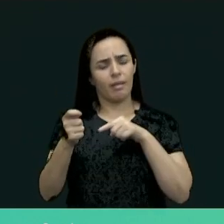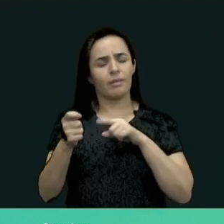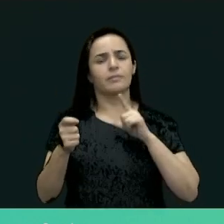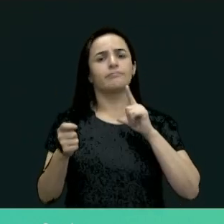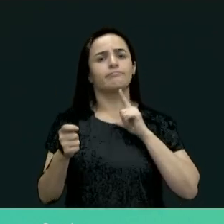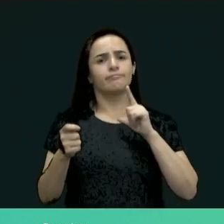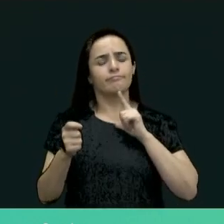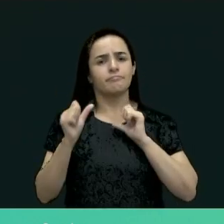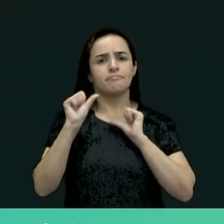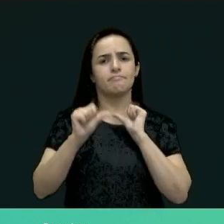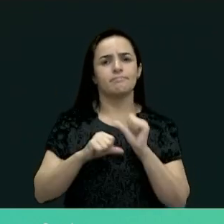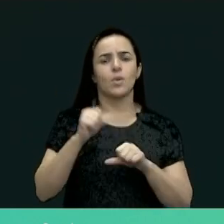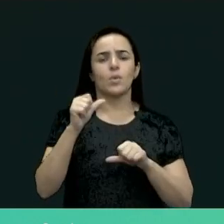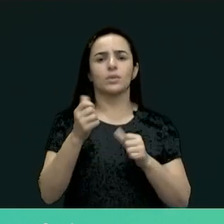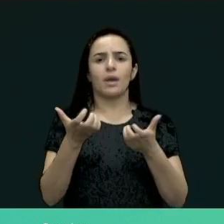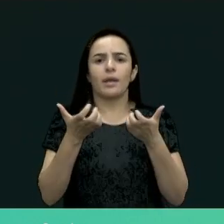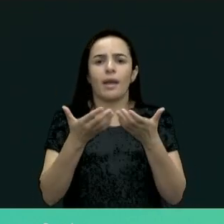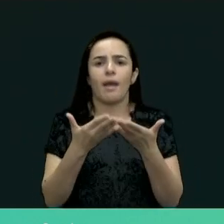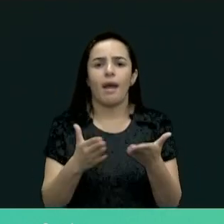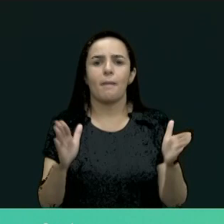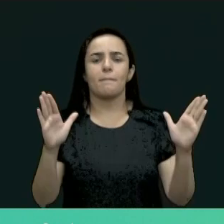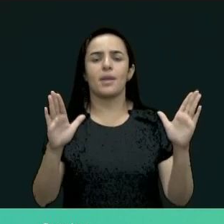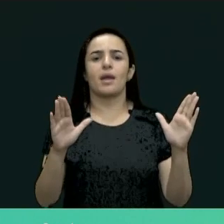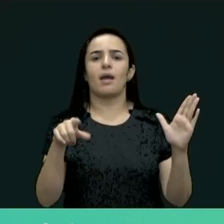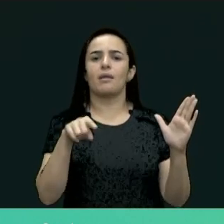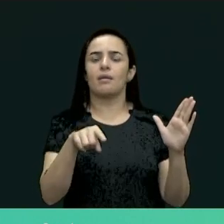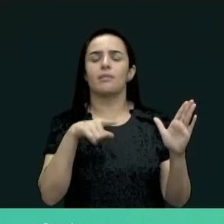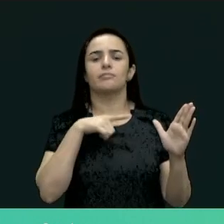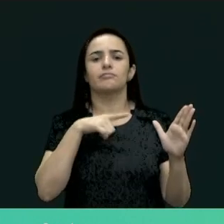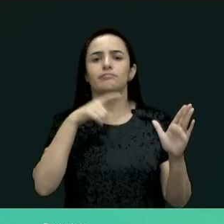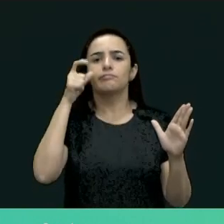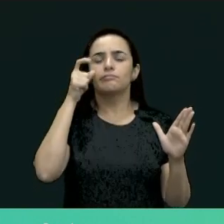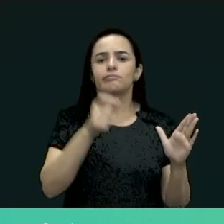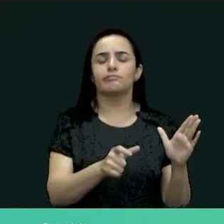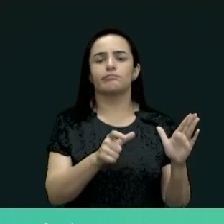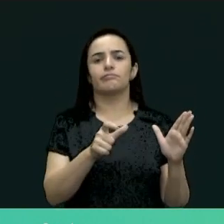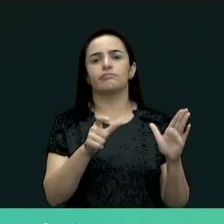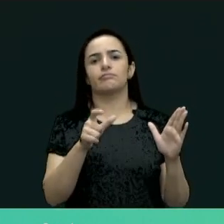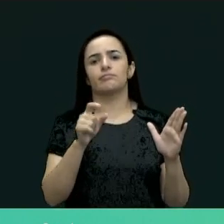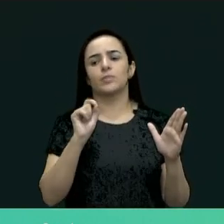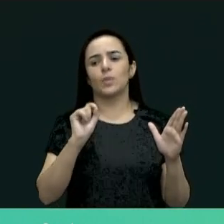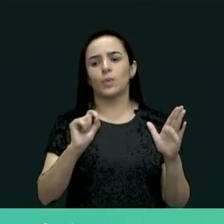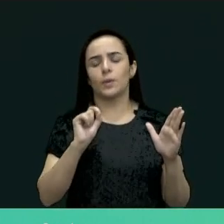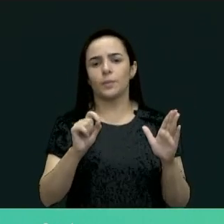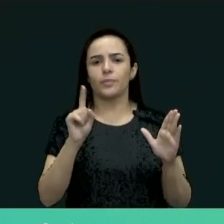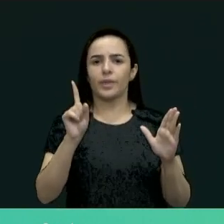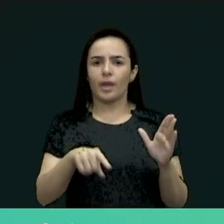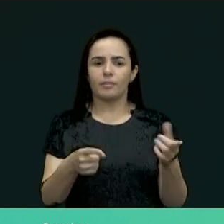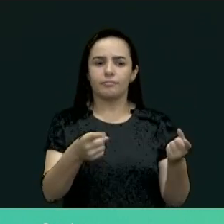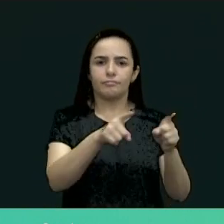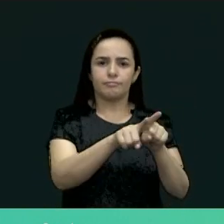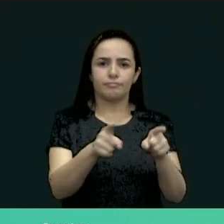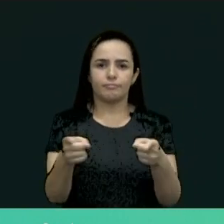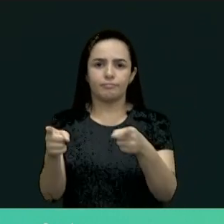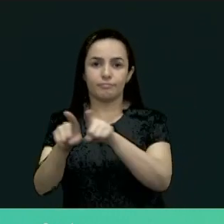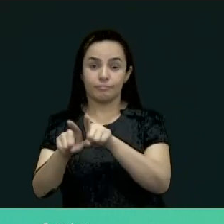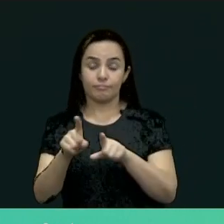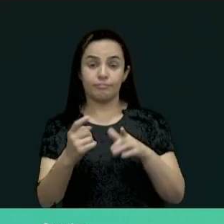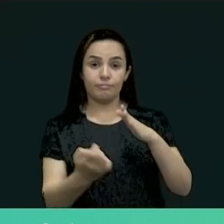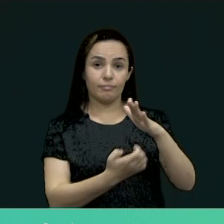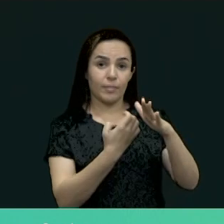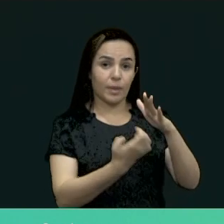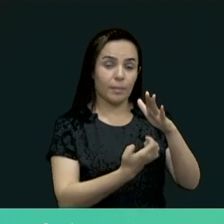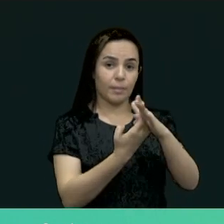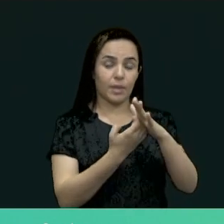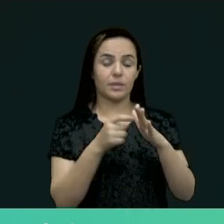sentido de ampliar o seu rol de associados. E essas empresas,